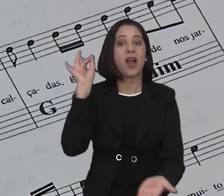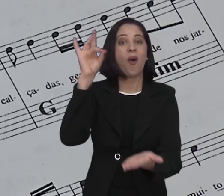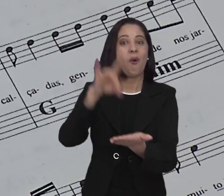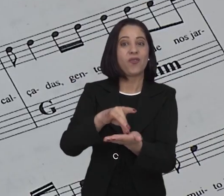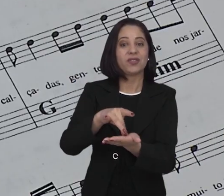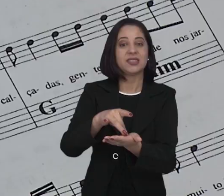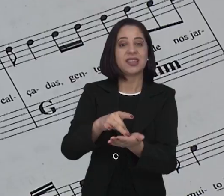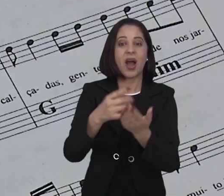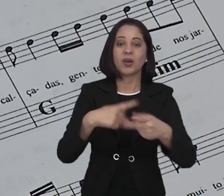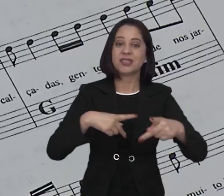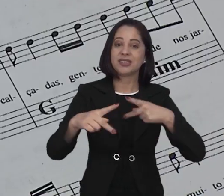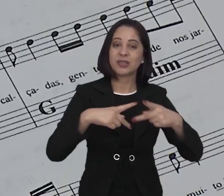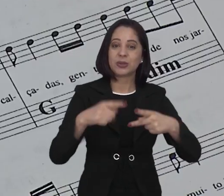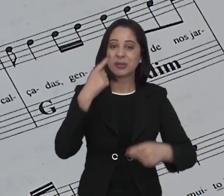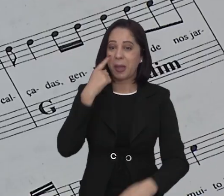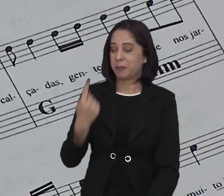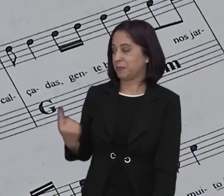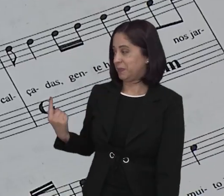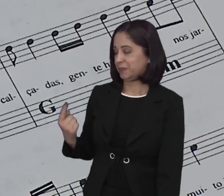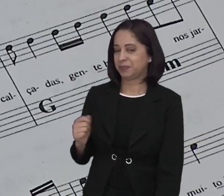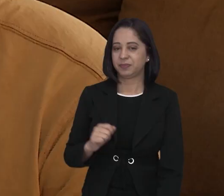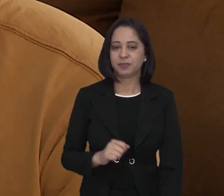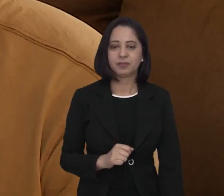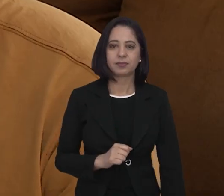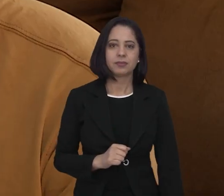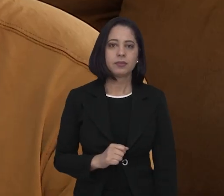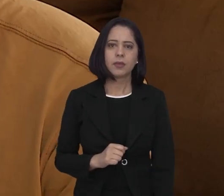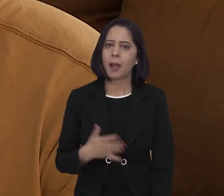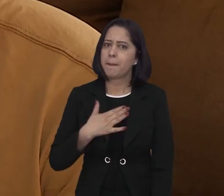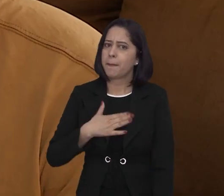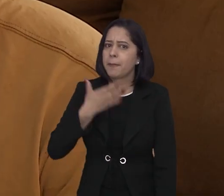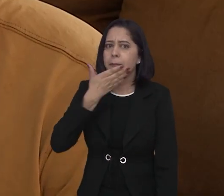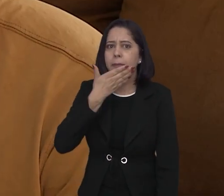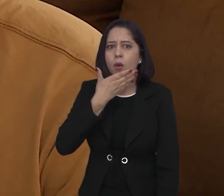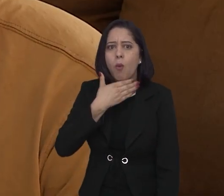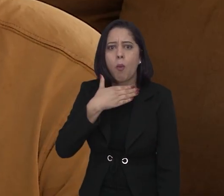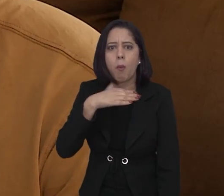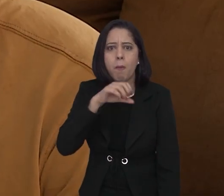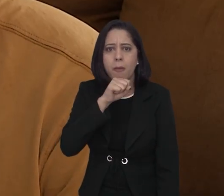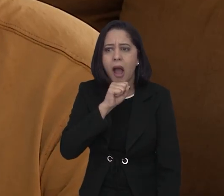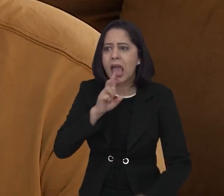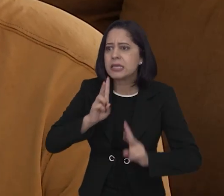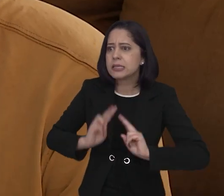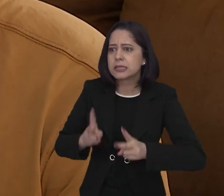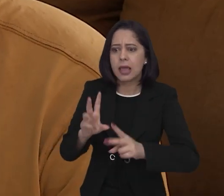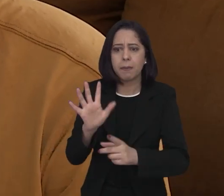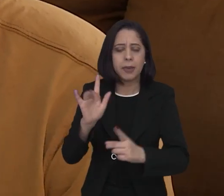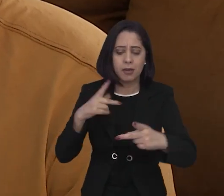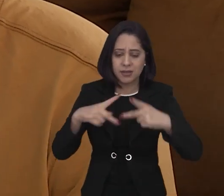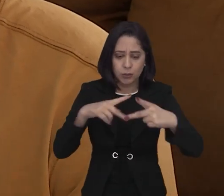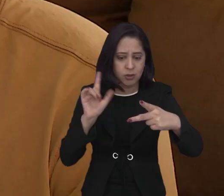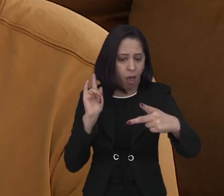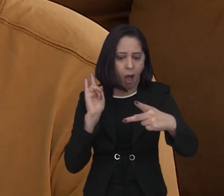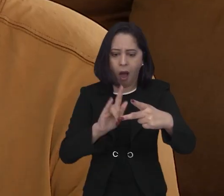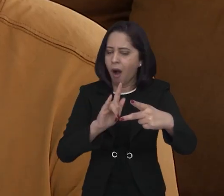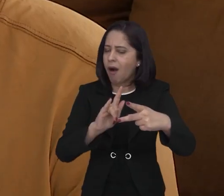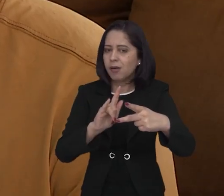a canção Minha Cidade, escrita por ele. Uma paixão pela cidade, né? Ele é nascido aqui